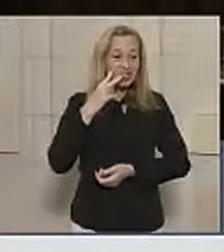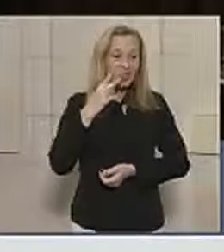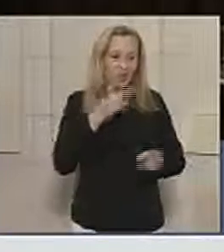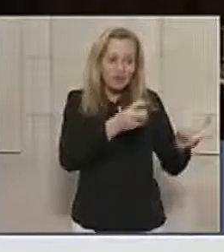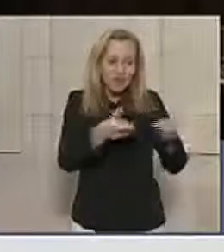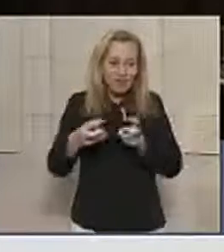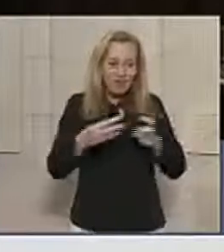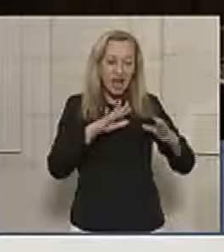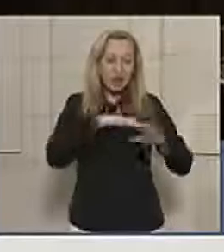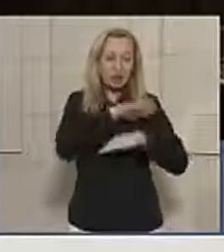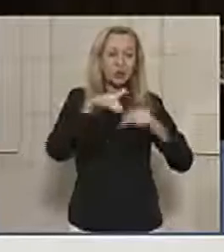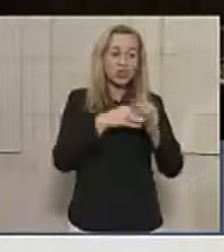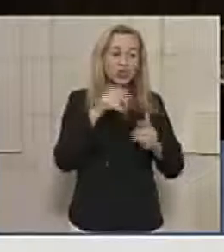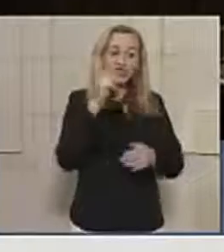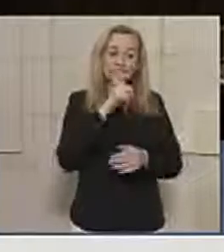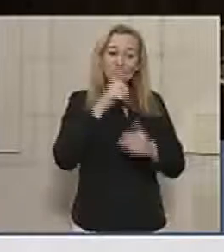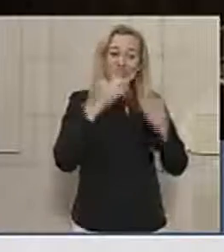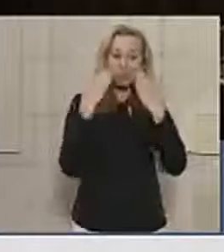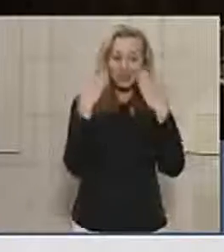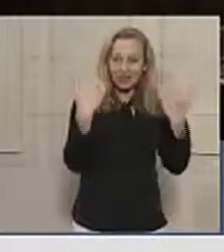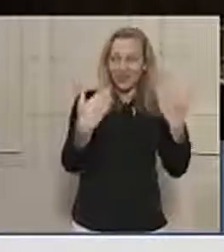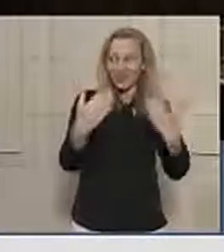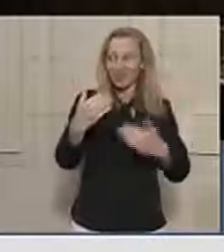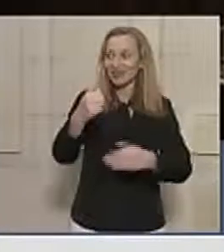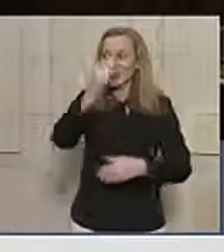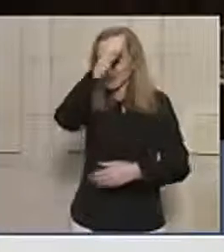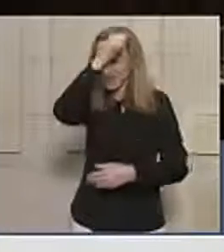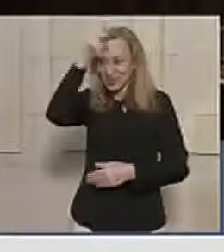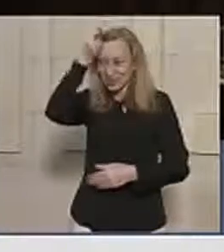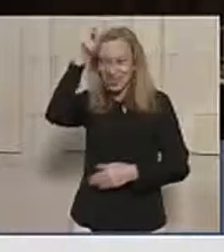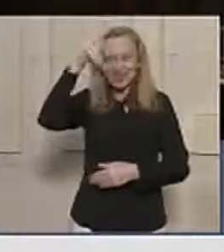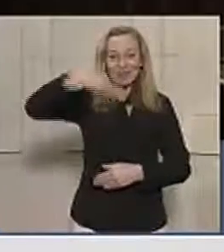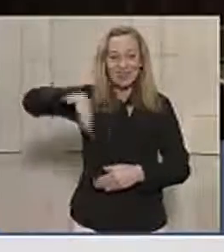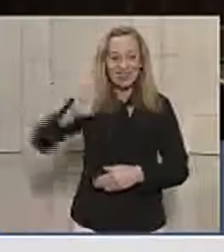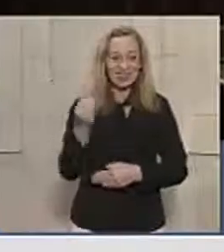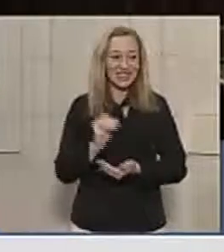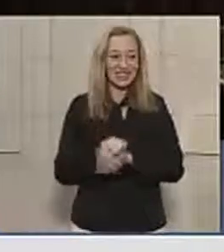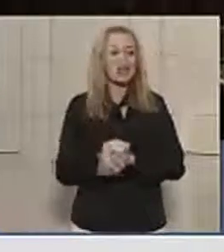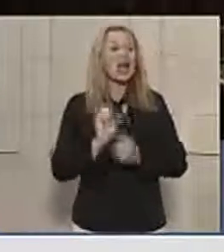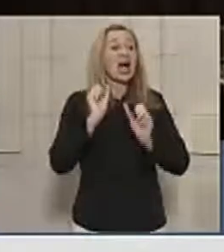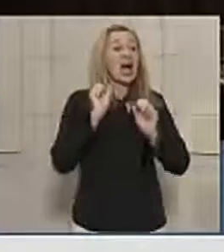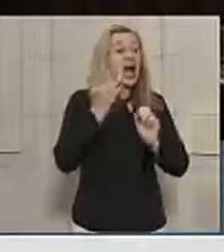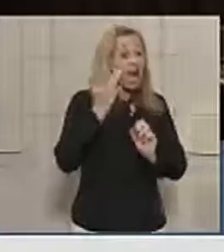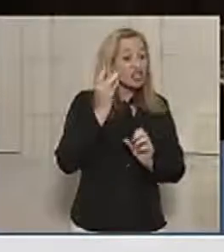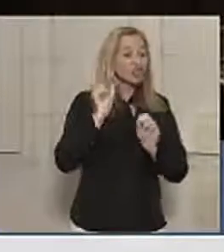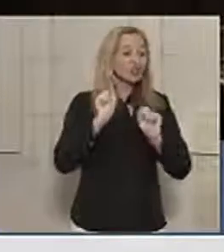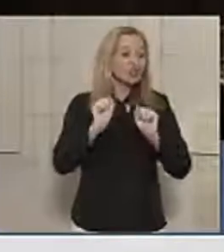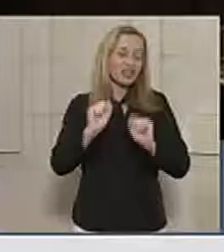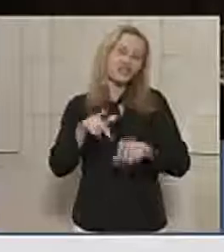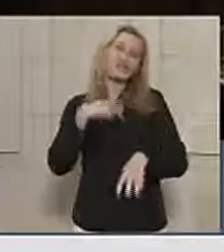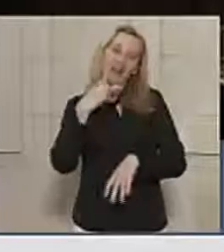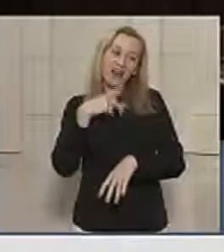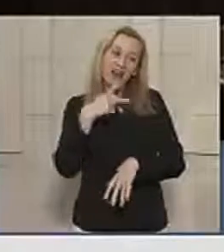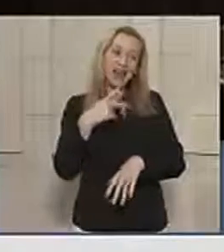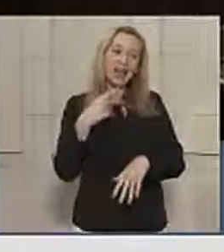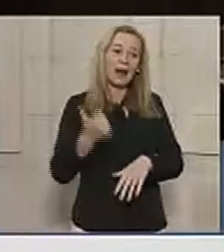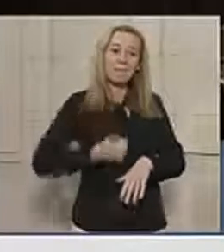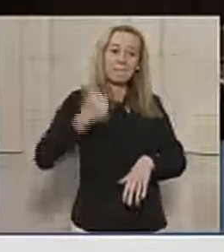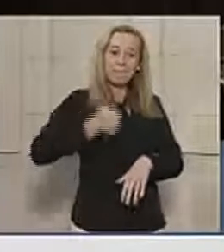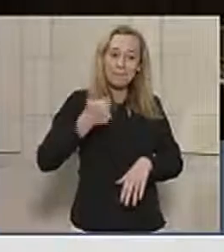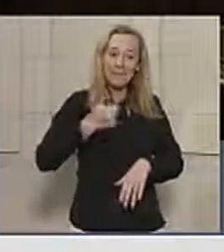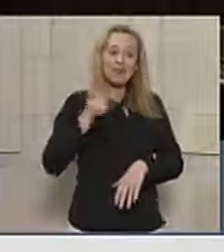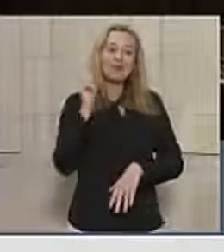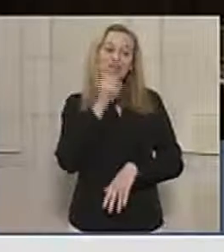mentiras apresentadas pelo prefeito Marcelo Crivella, acho que poderíamos dizer que a primeira mentira a